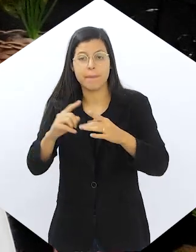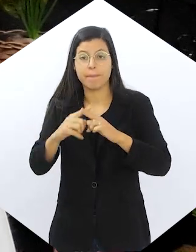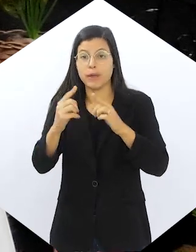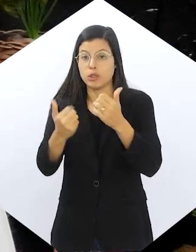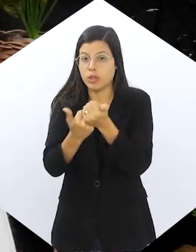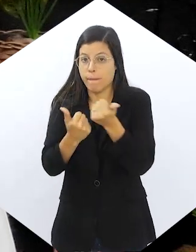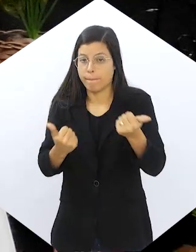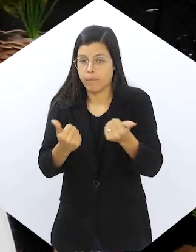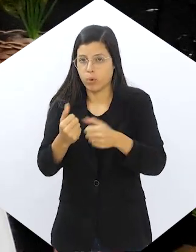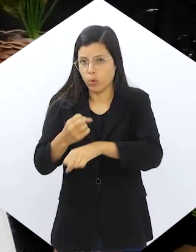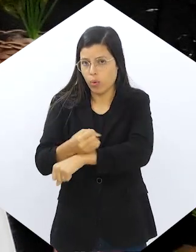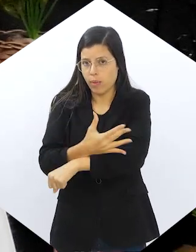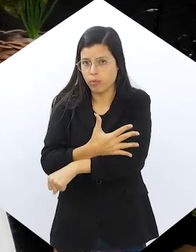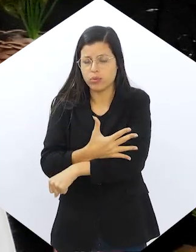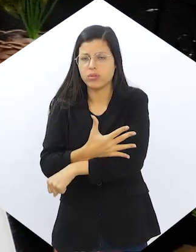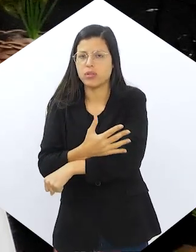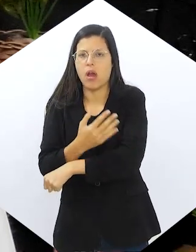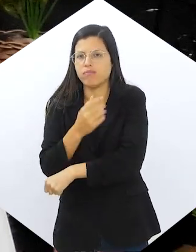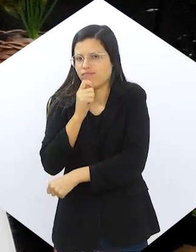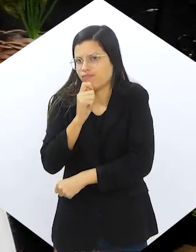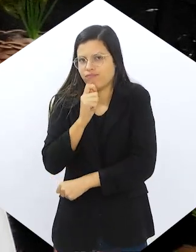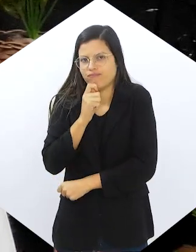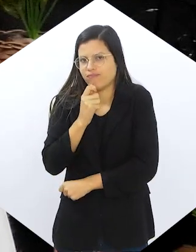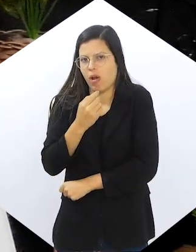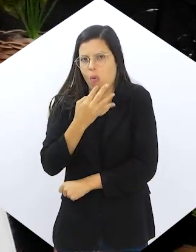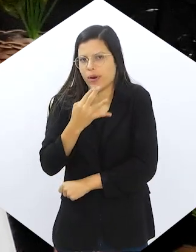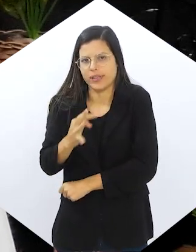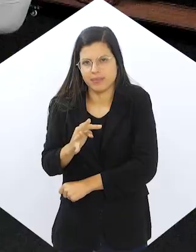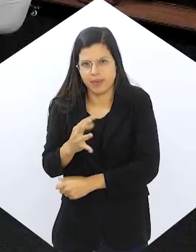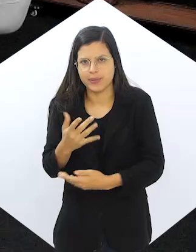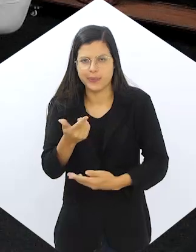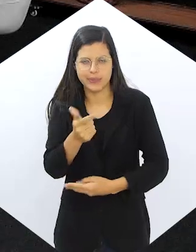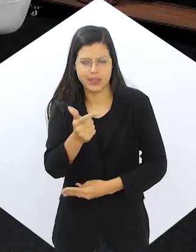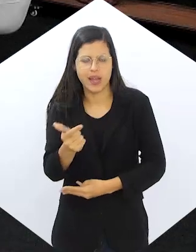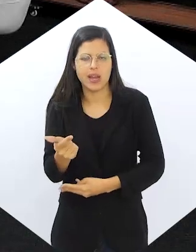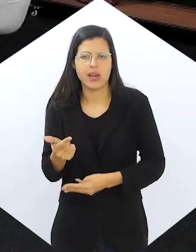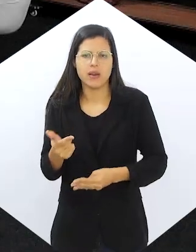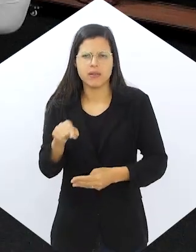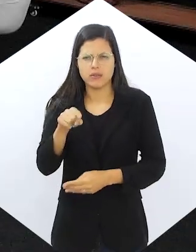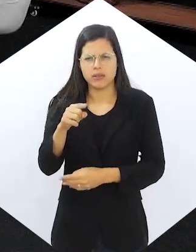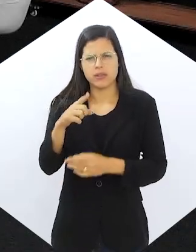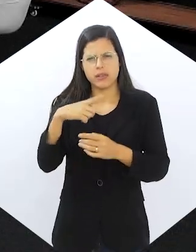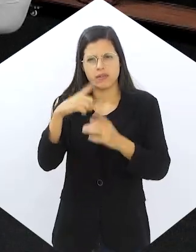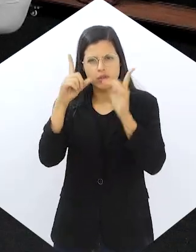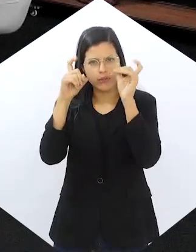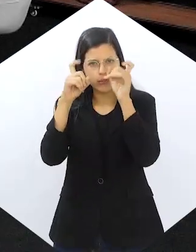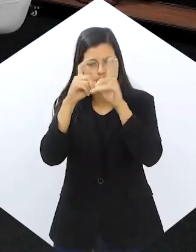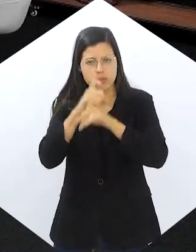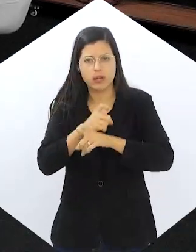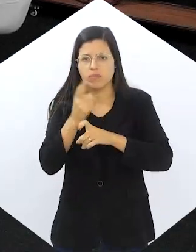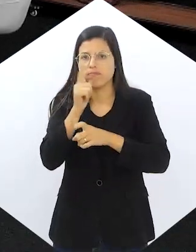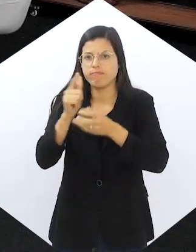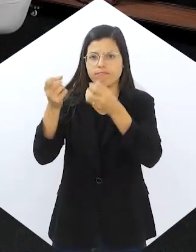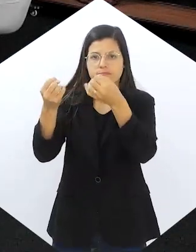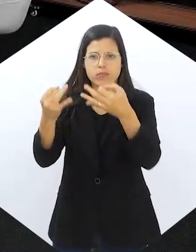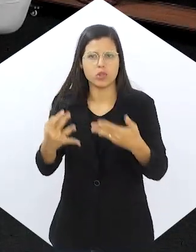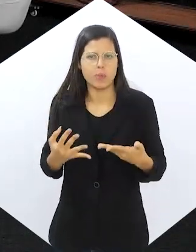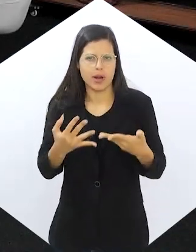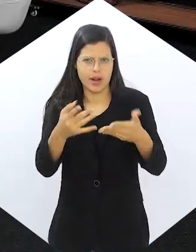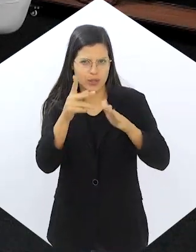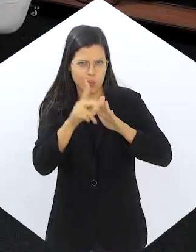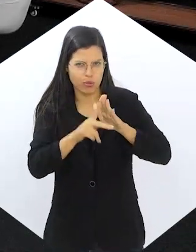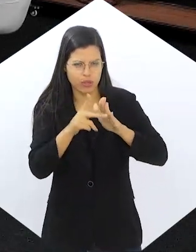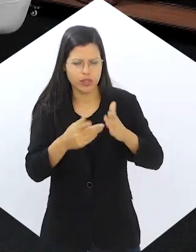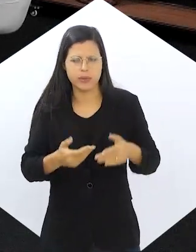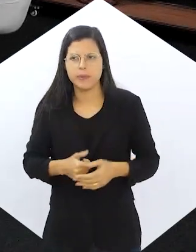locomoção, mas o de suporte emocional ainda não é muito conhecido, né? Hoje que se fala mais. Você teve dificuldade para explicar o que você queria com esse